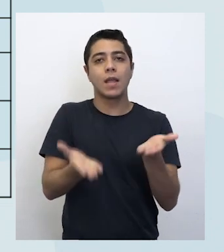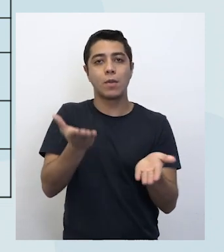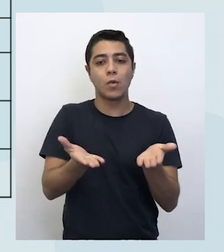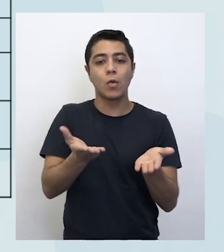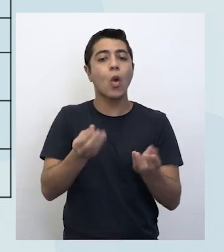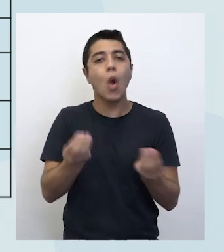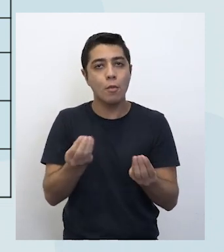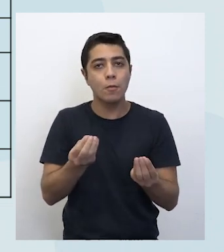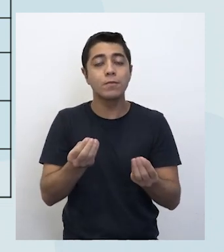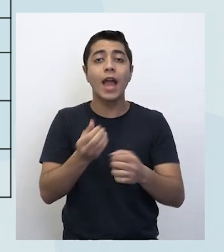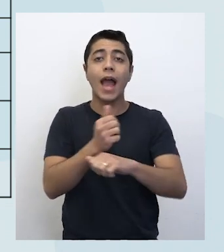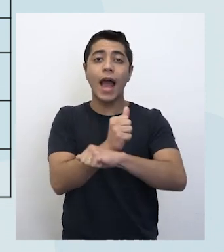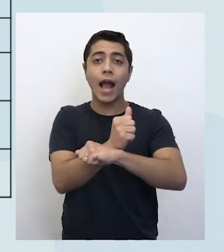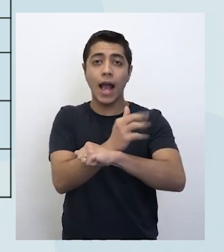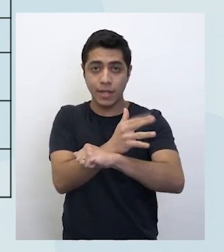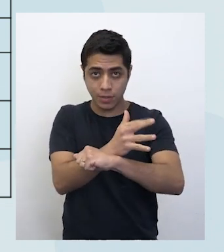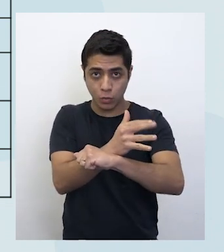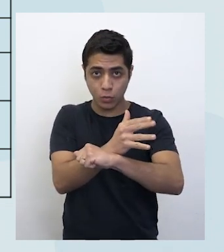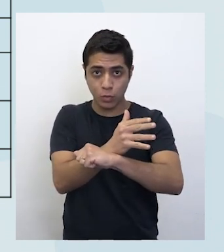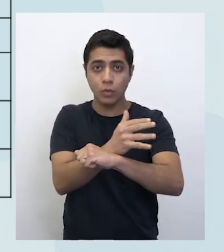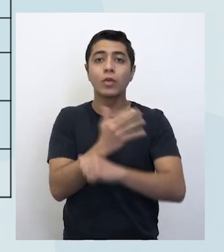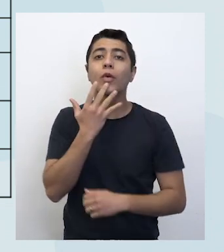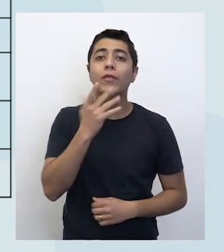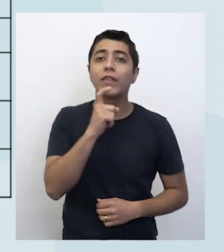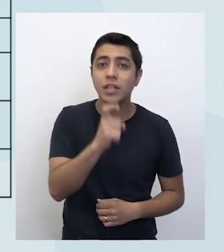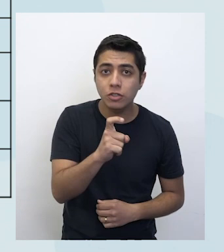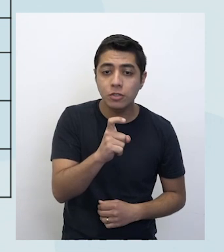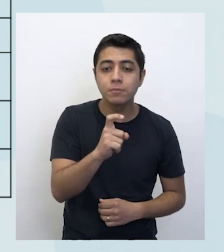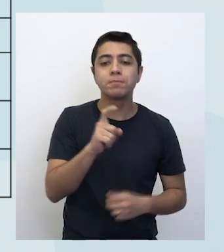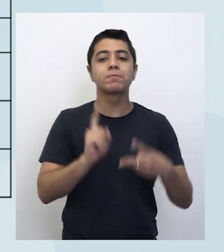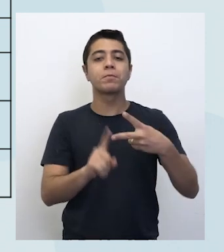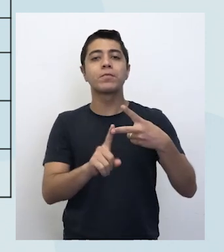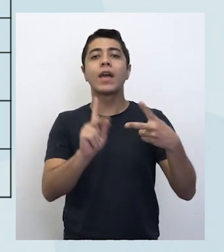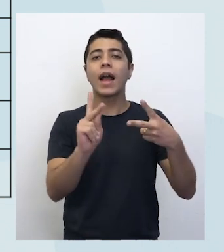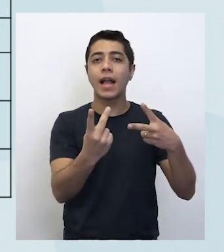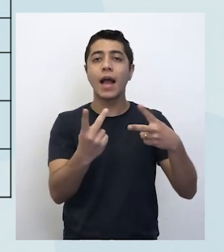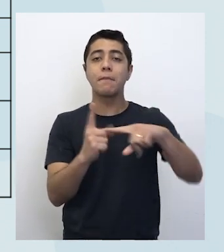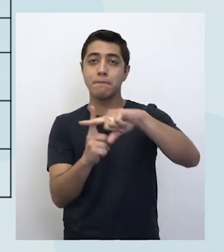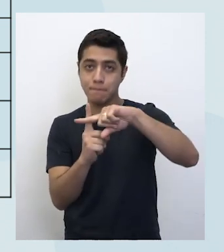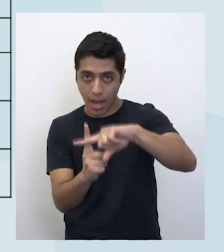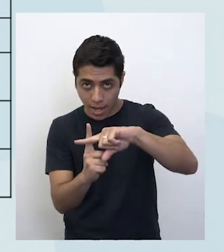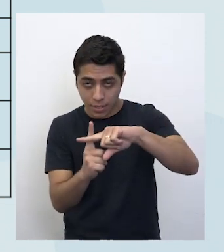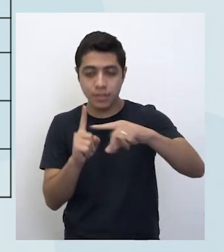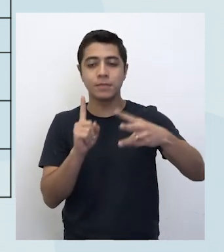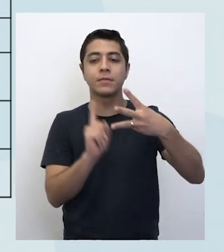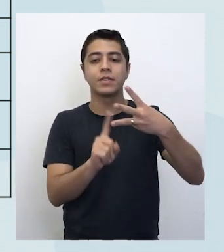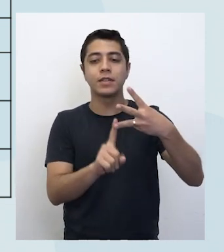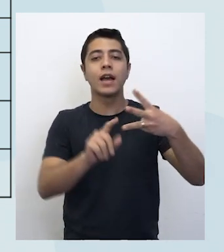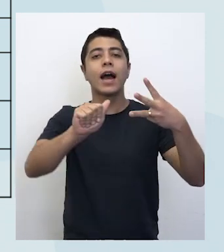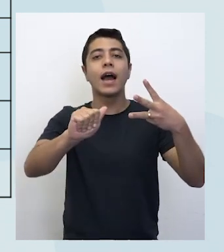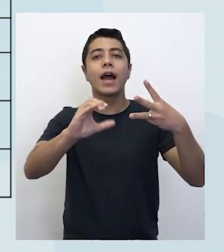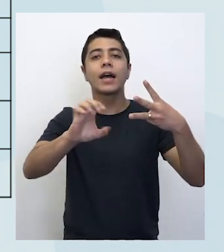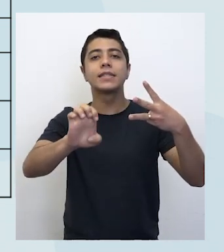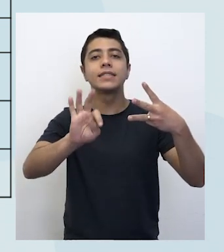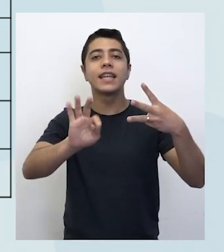verde, do H+, e do acetato. Perfeito? O que acontece aqui?